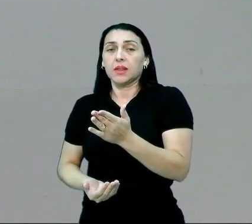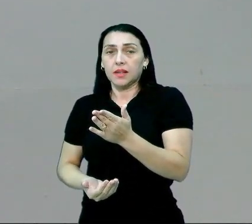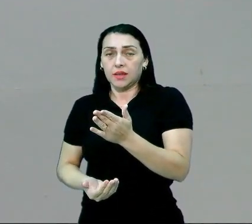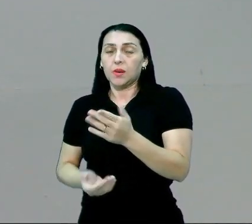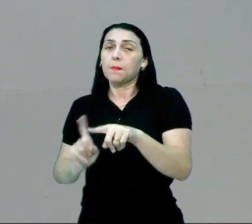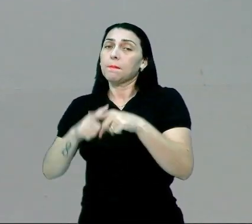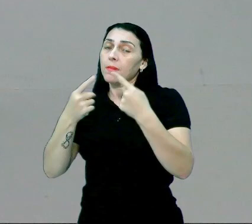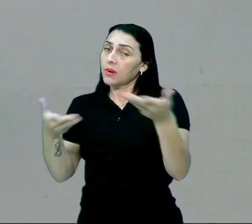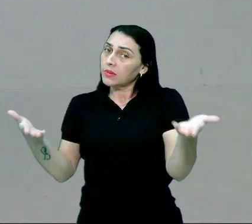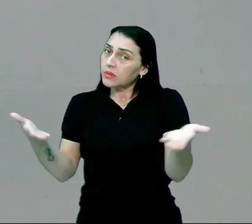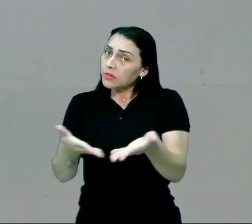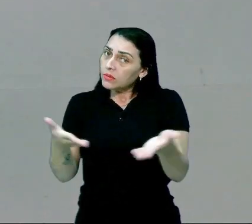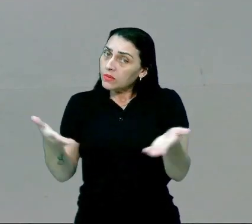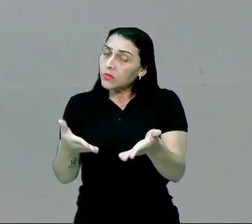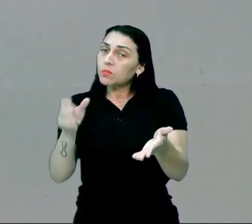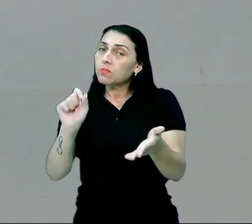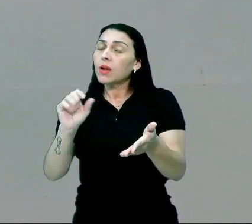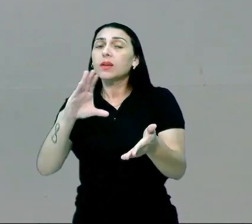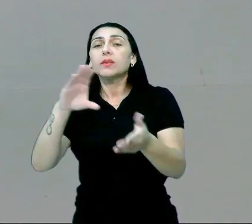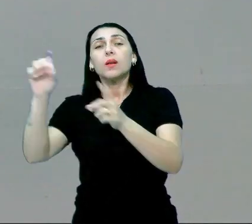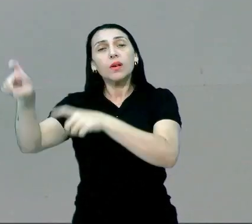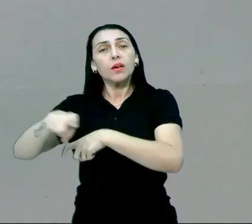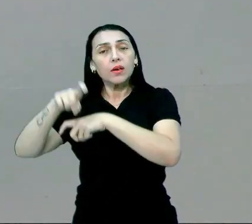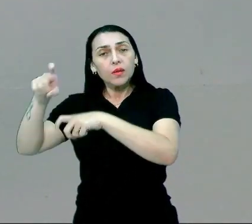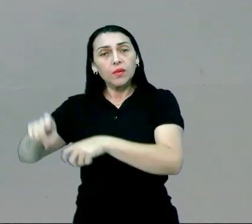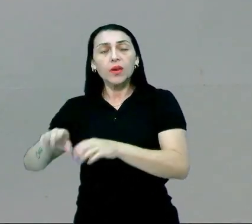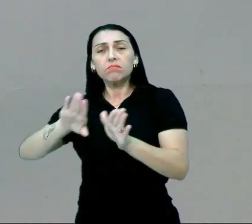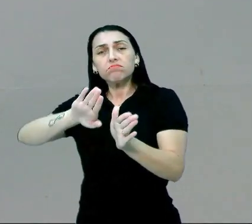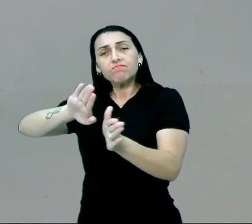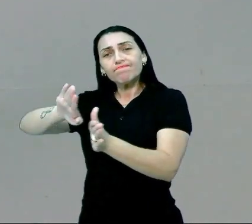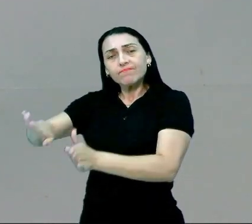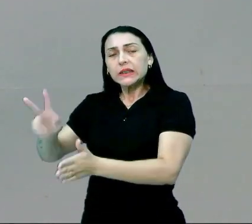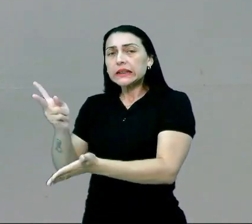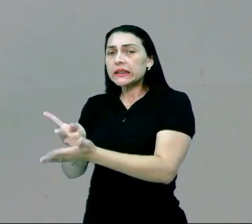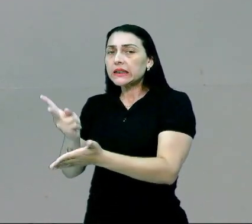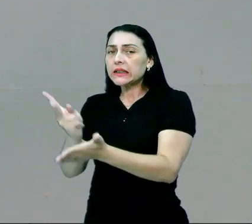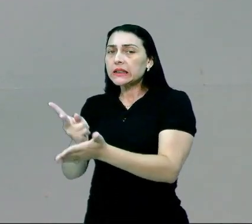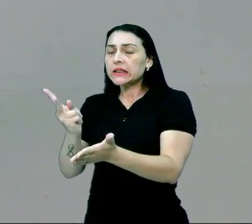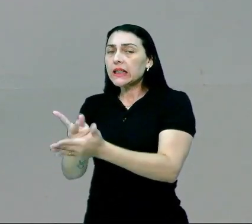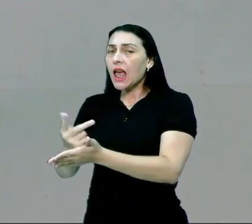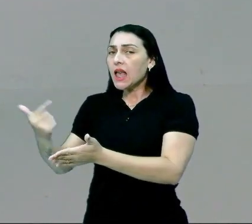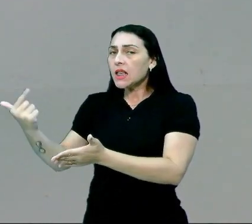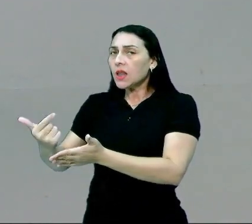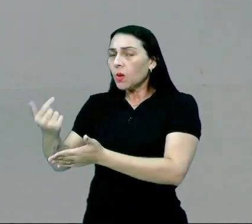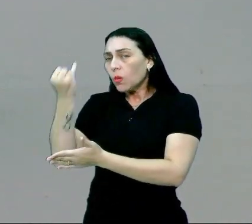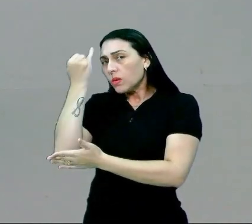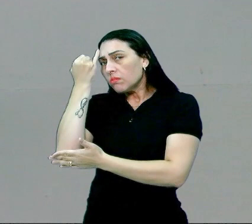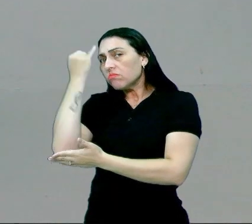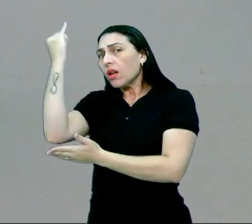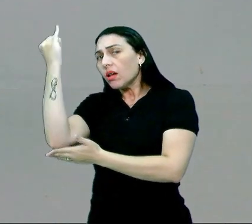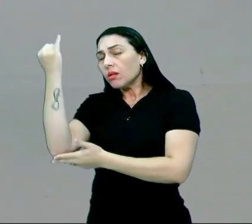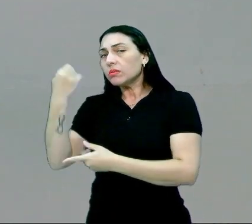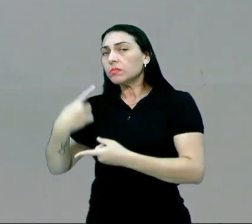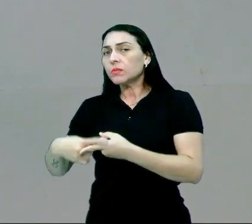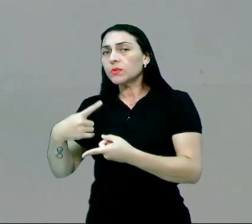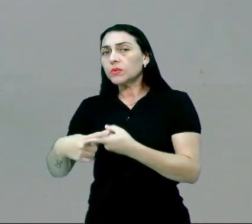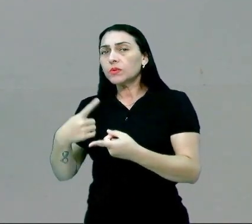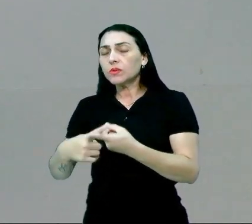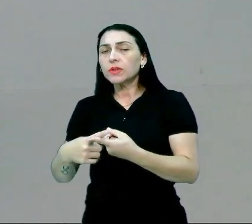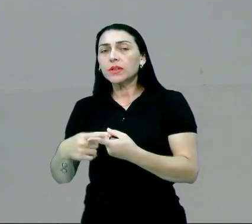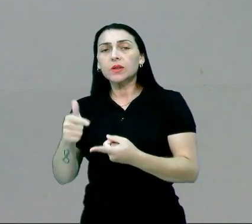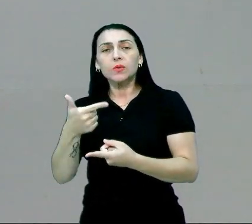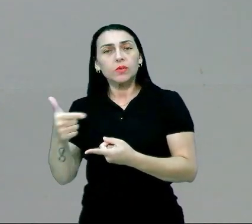na atualidade, mas o campo é algo que fica sempre em segundo plano, porque